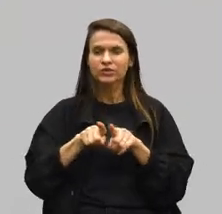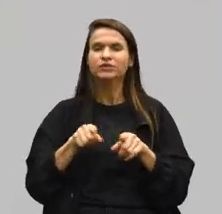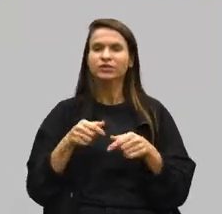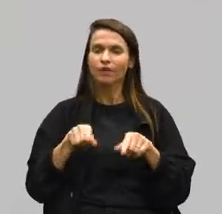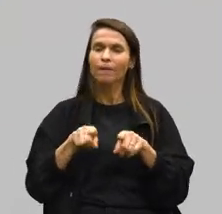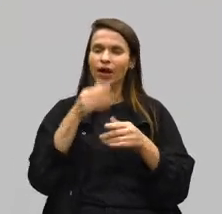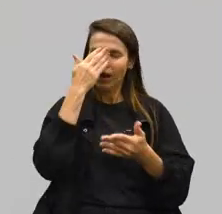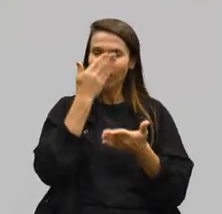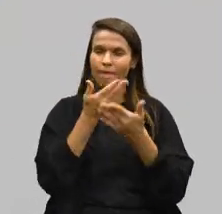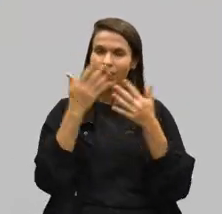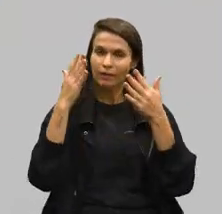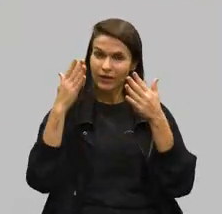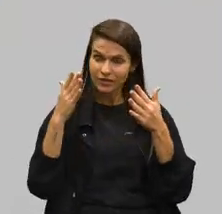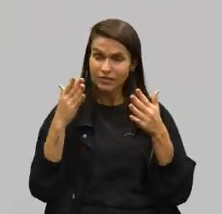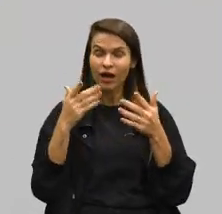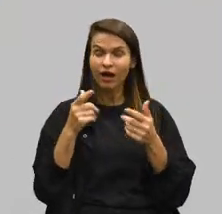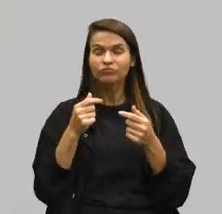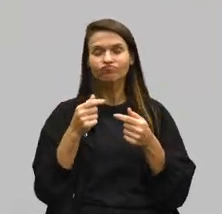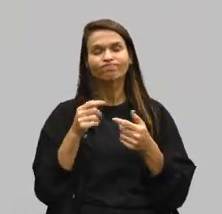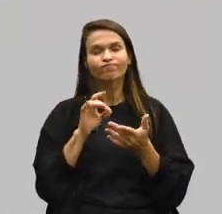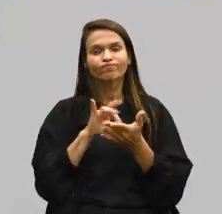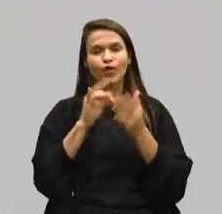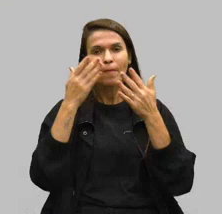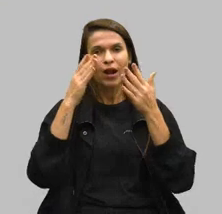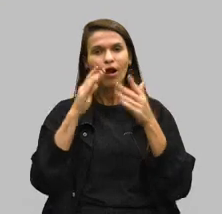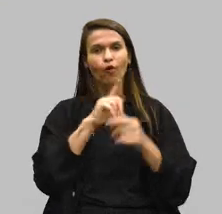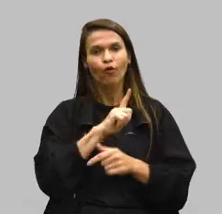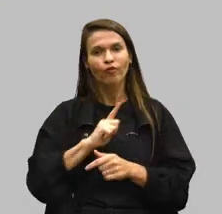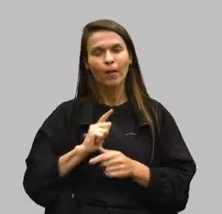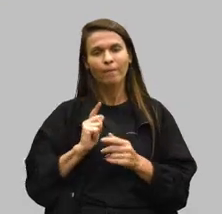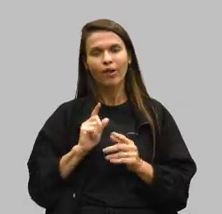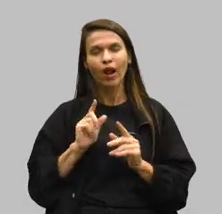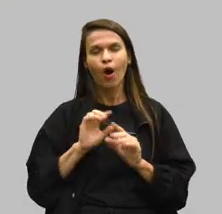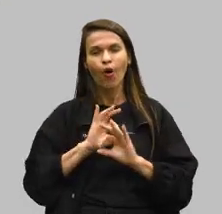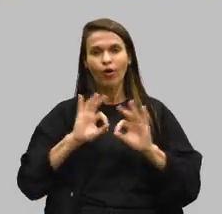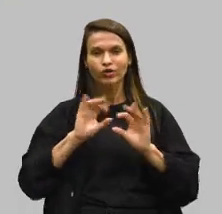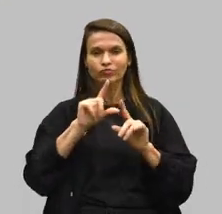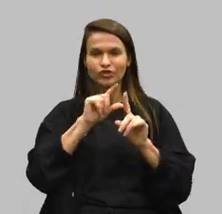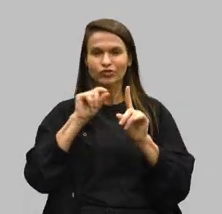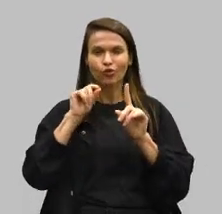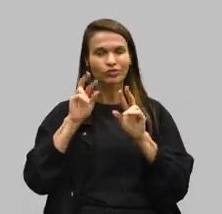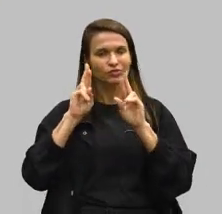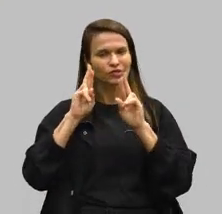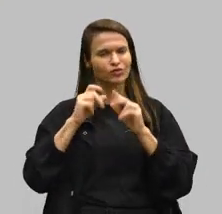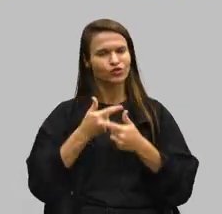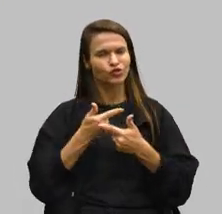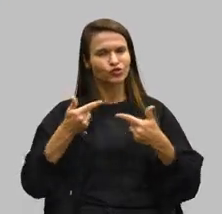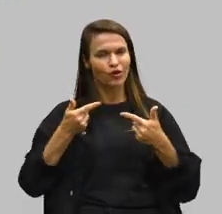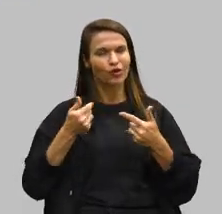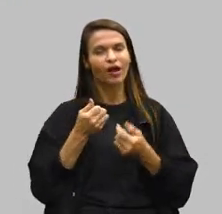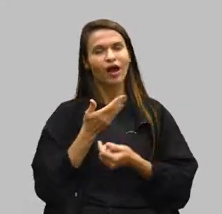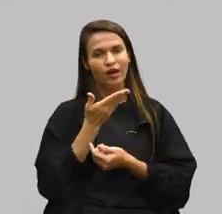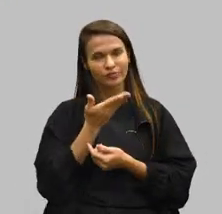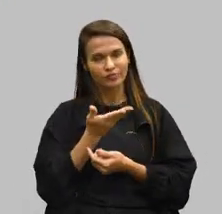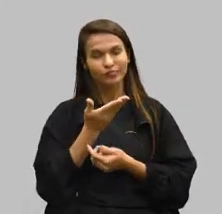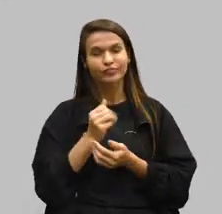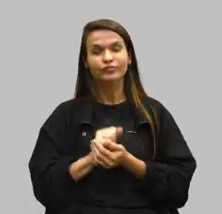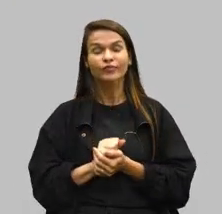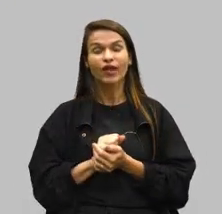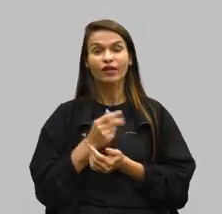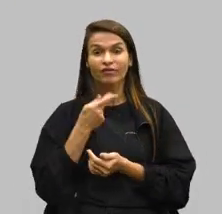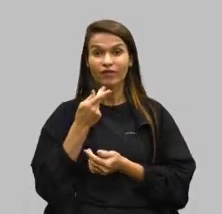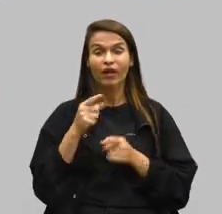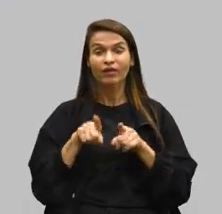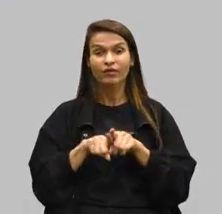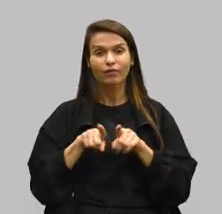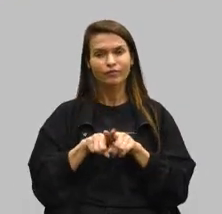parabenizar Então realmente parabenizar o governo pela brilhante escolha desejar muita sorte a vossa excelência e dizer que